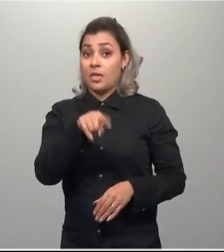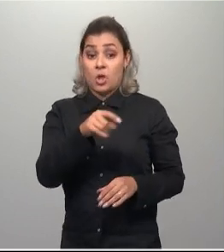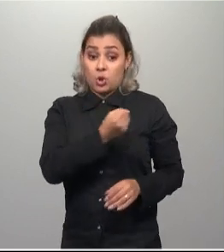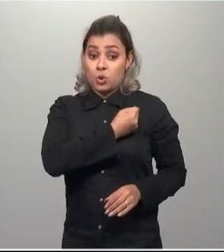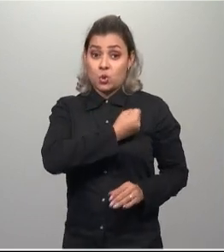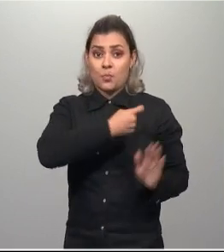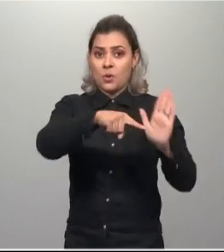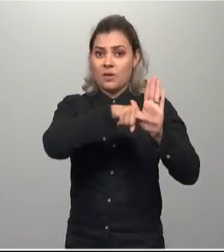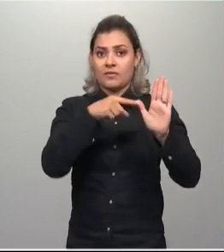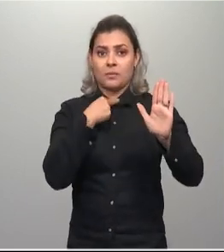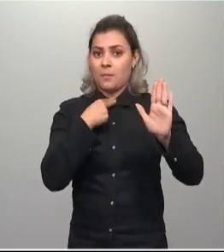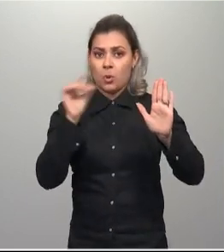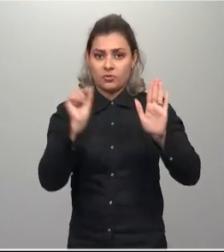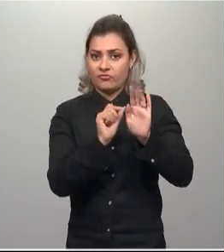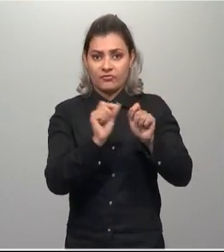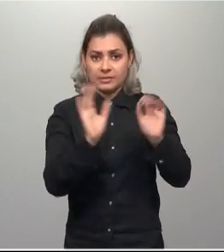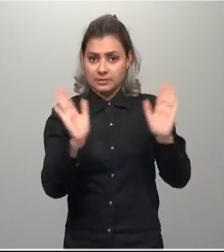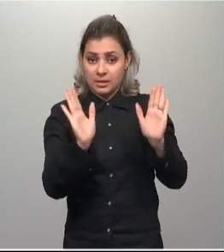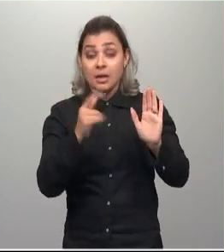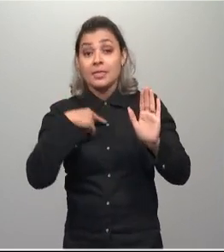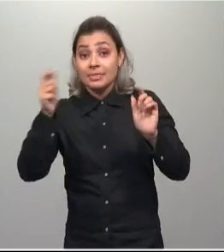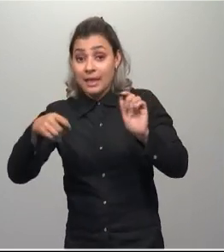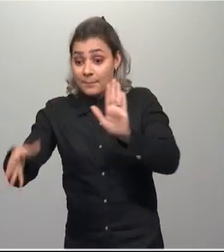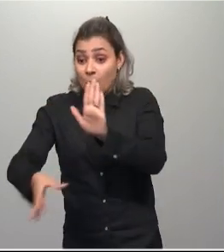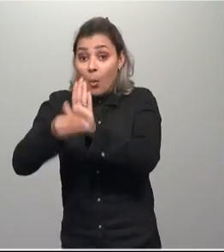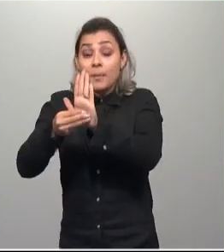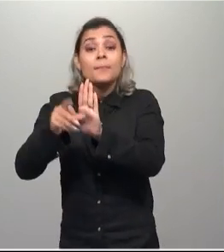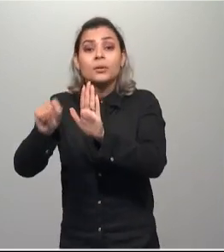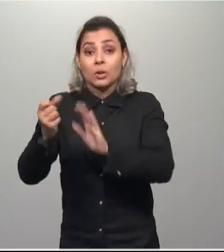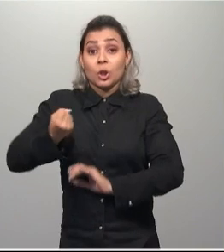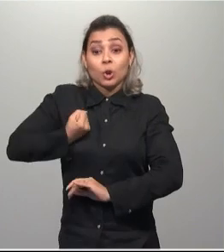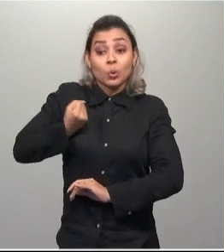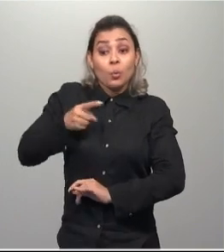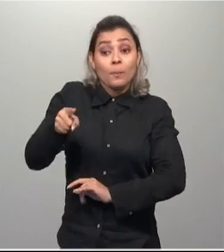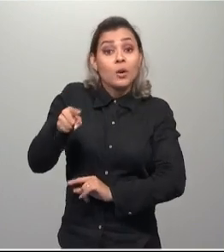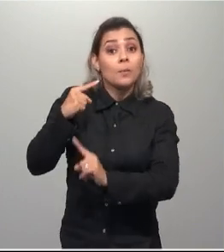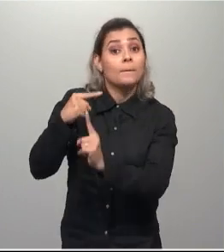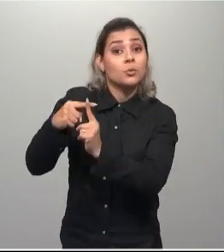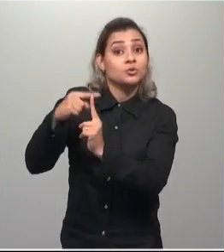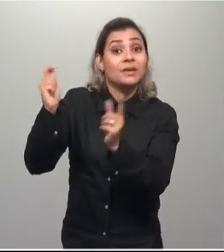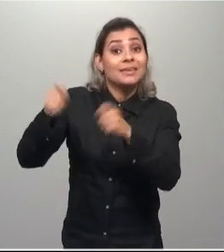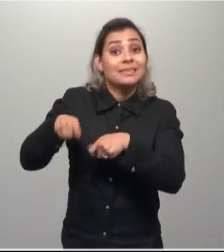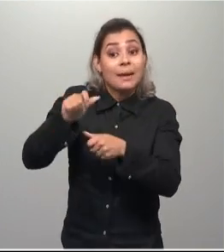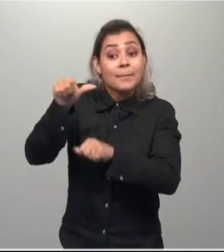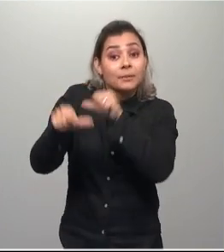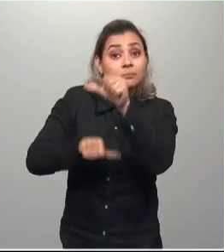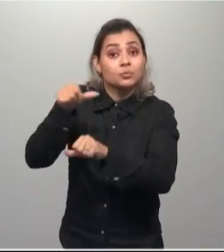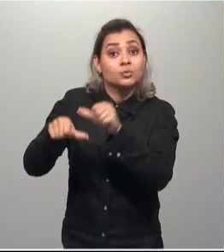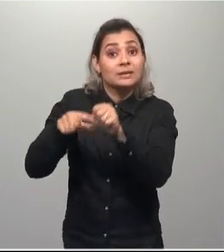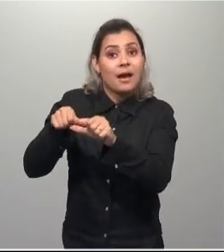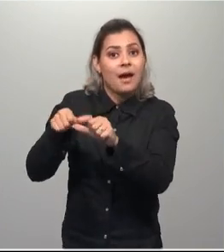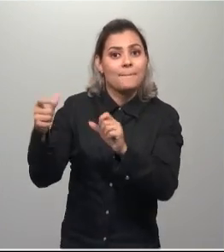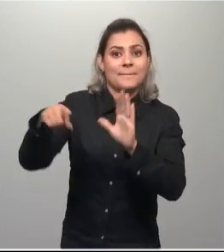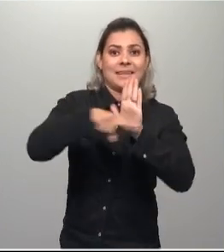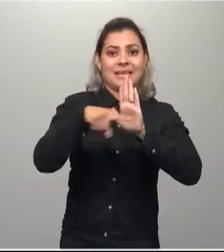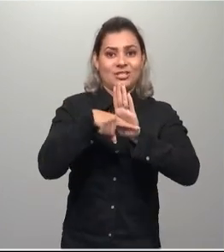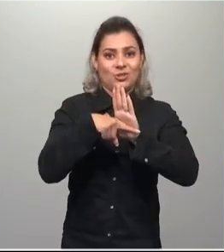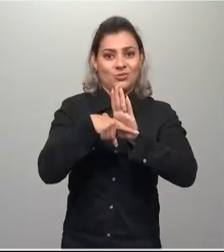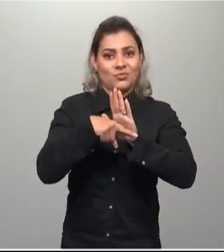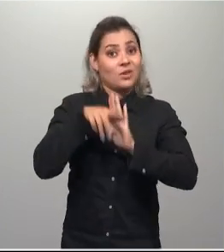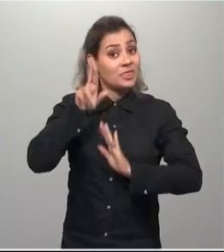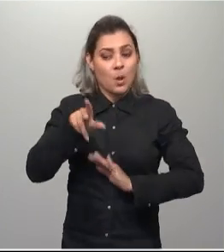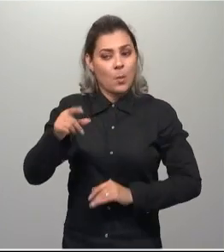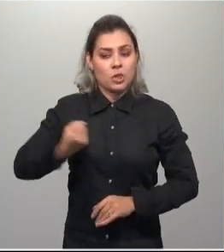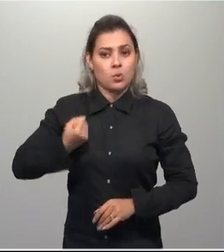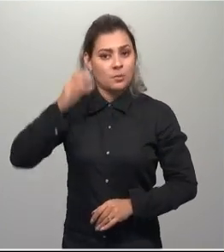negativo eu faço um complemento 2 do número que eu quero transformar em negativo então o